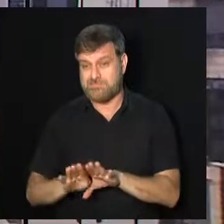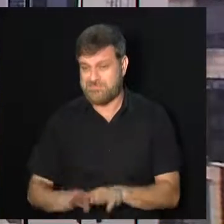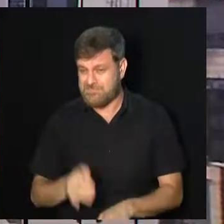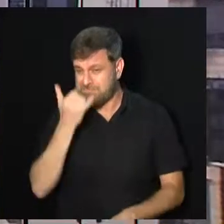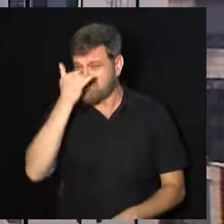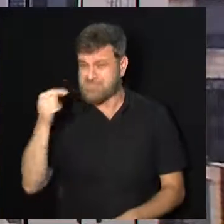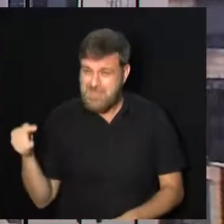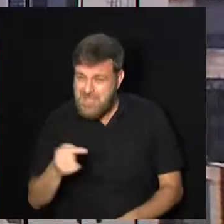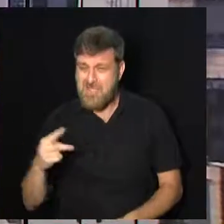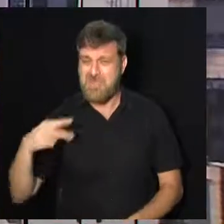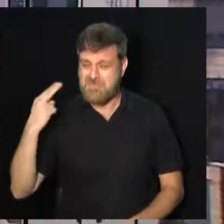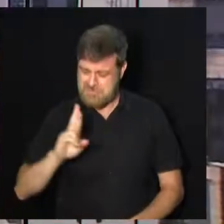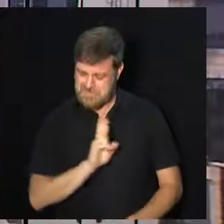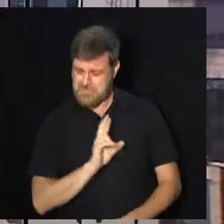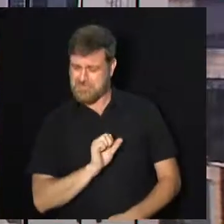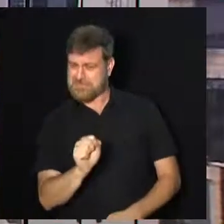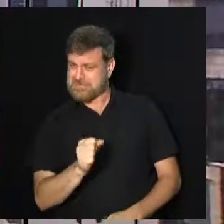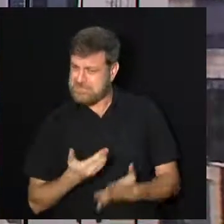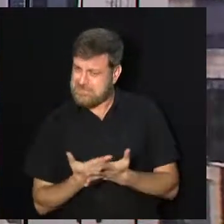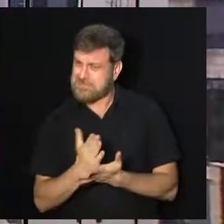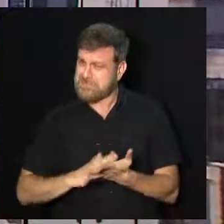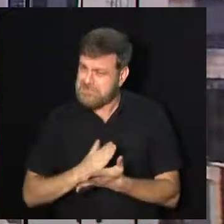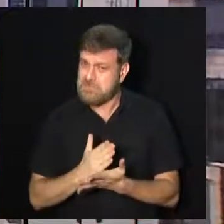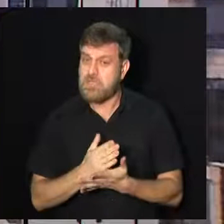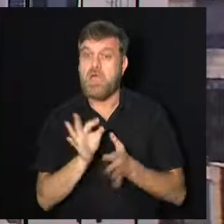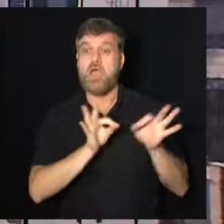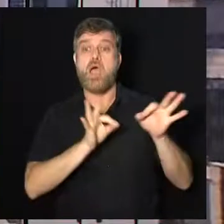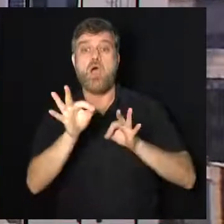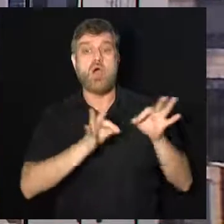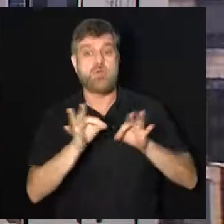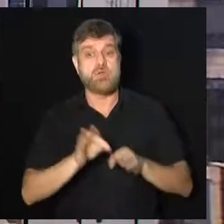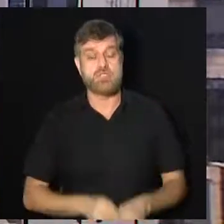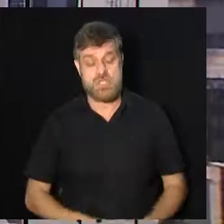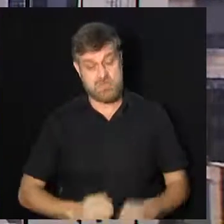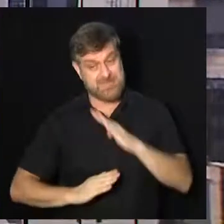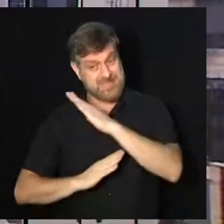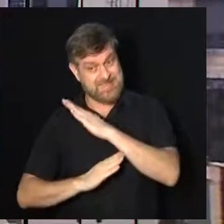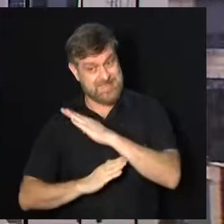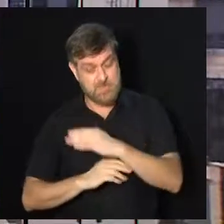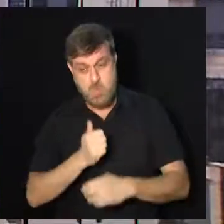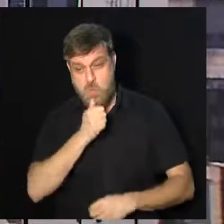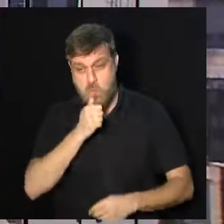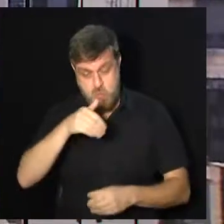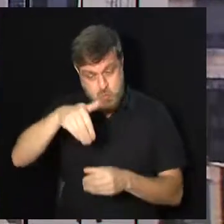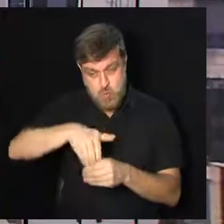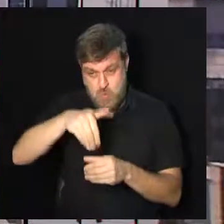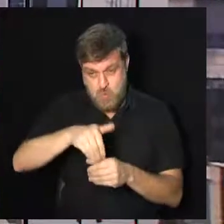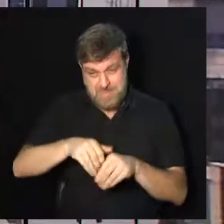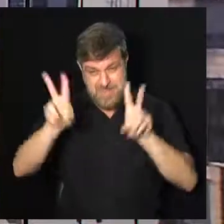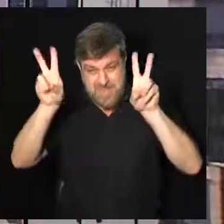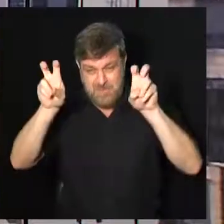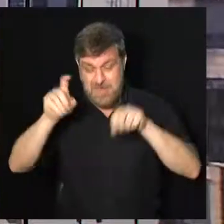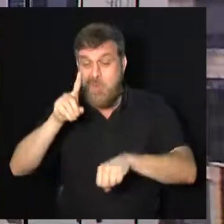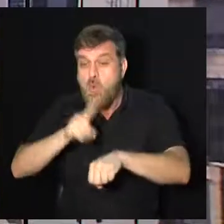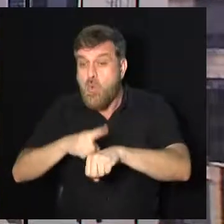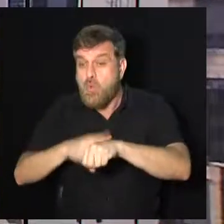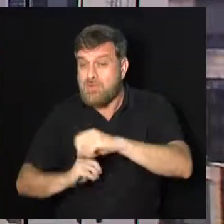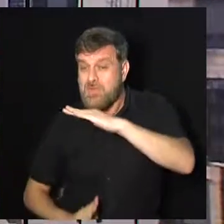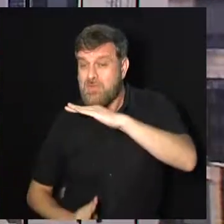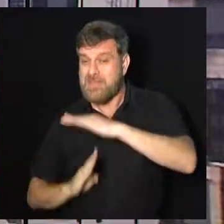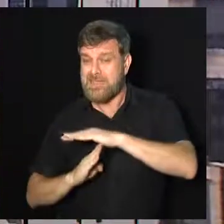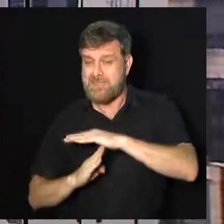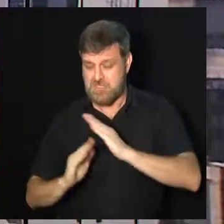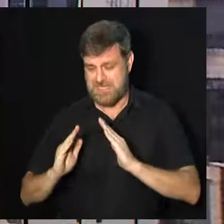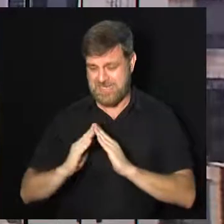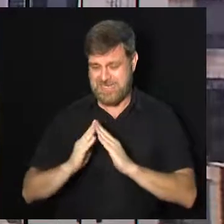incomoda o vereador Luiz Rossini, que tem um projeto em tramitação aqui na Câmara que trata sobre o tempo de acionamento